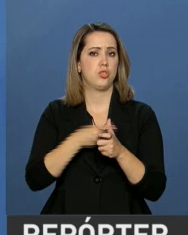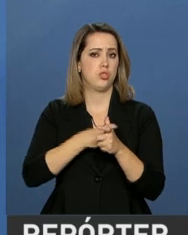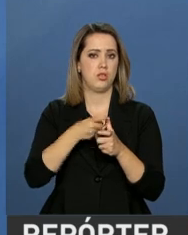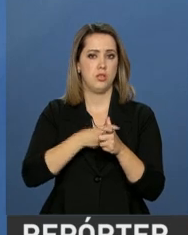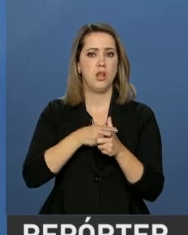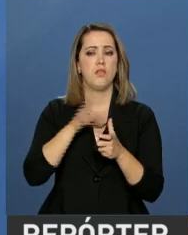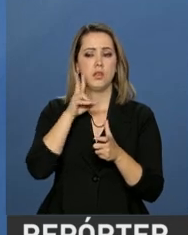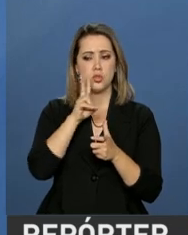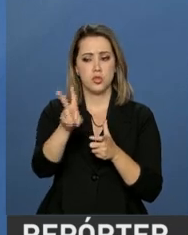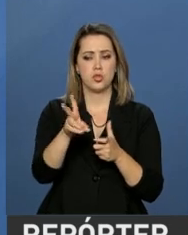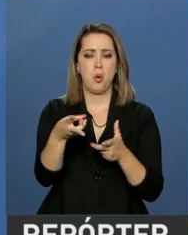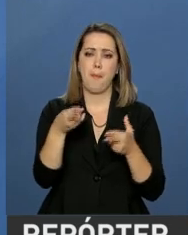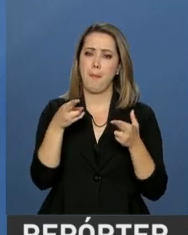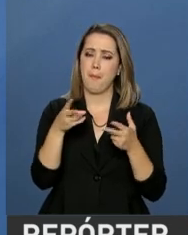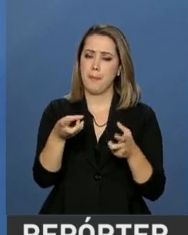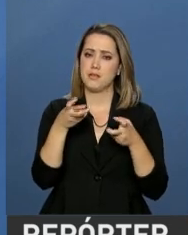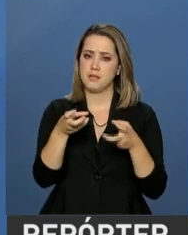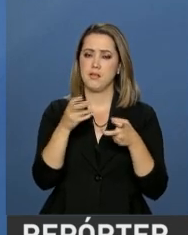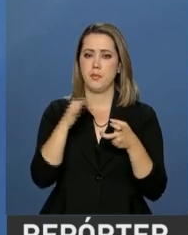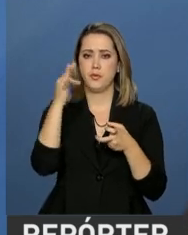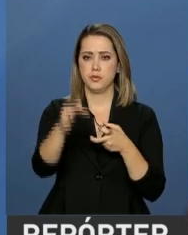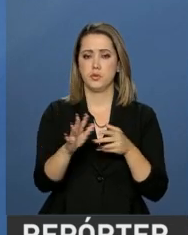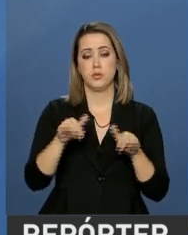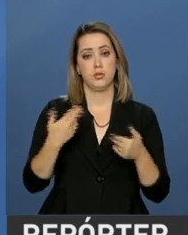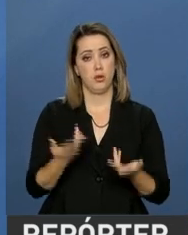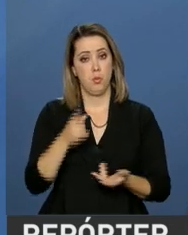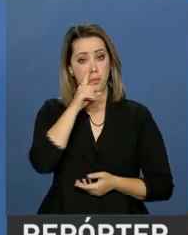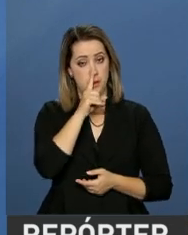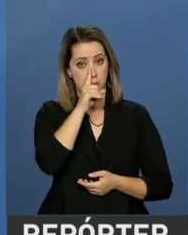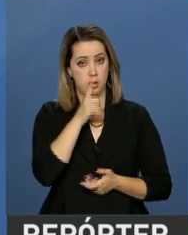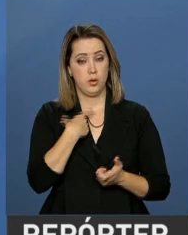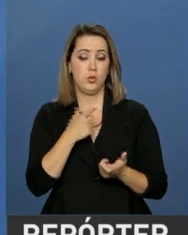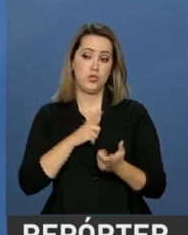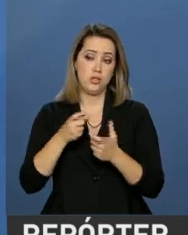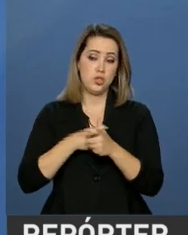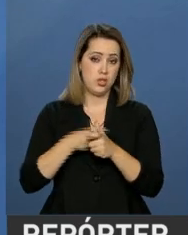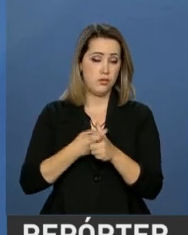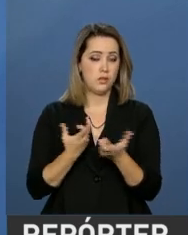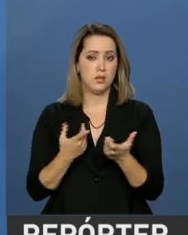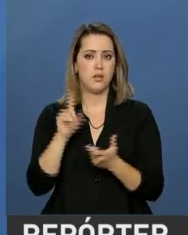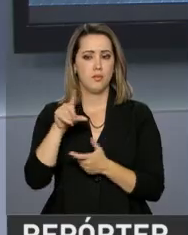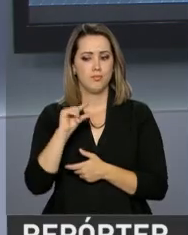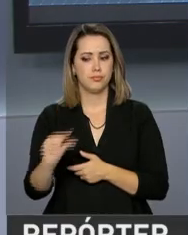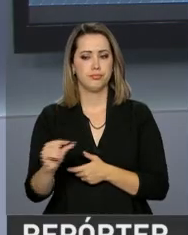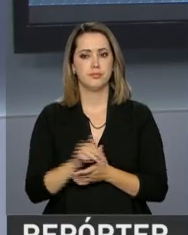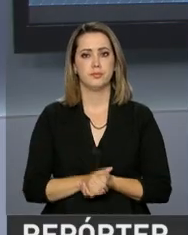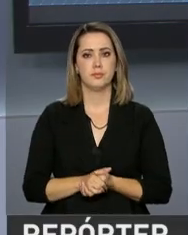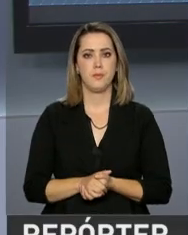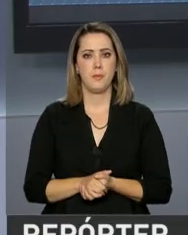programada neste novo fiéis então o risco de isso acontecer na inadimplência muito alta vai ser baixa